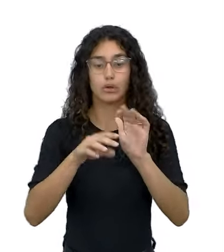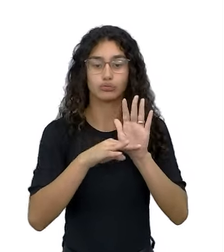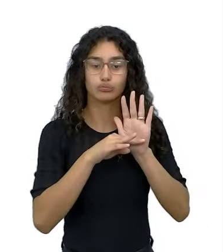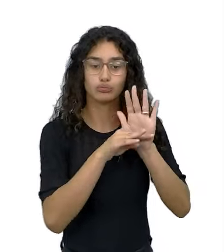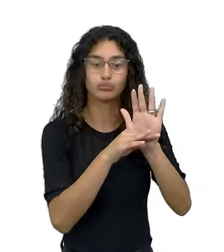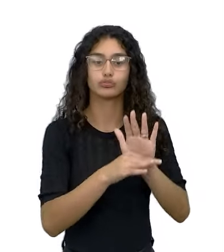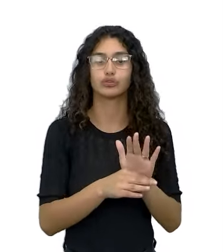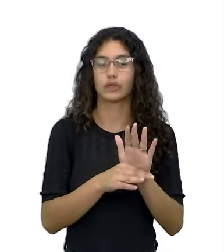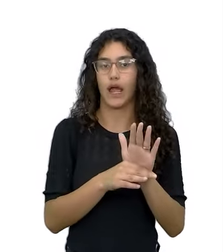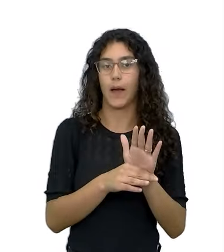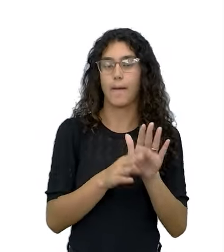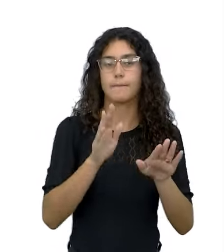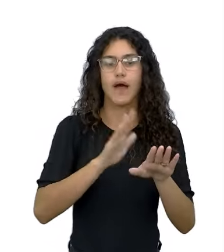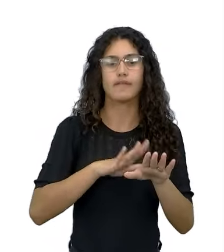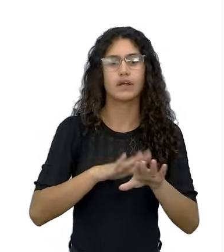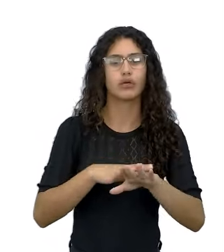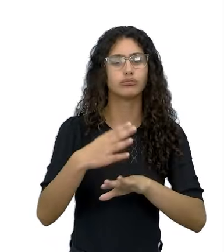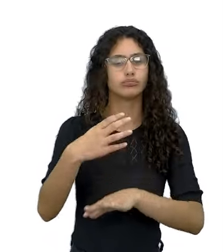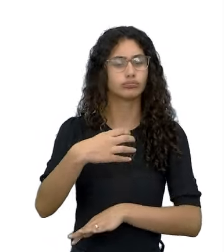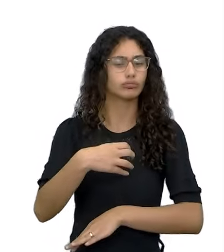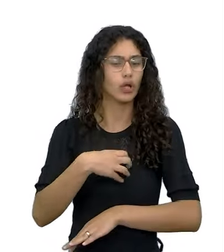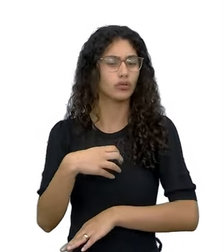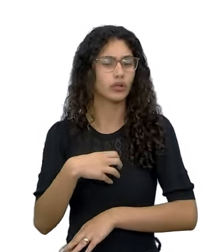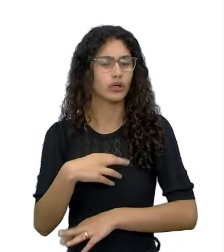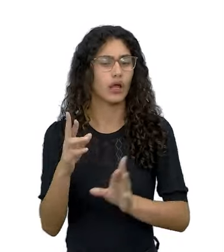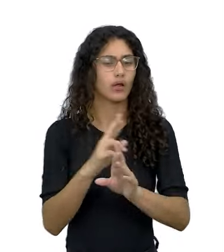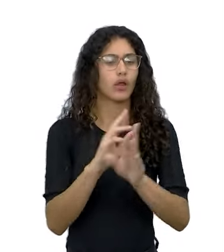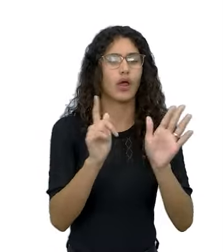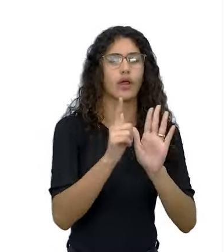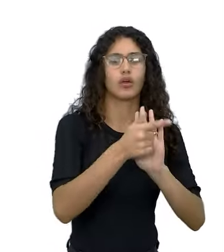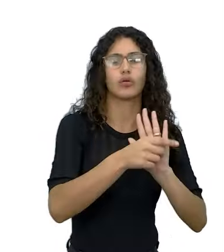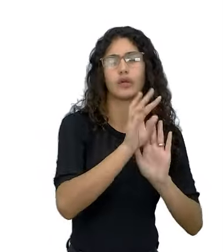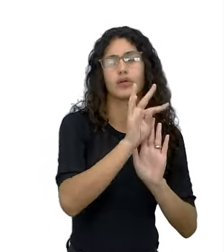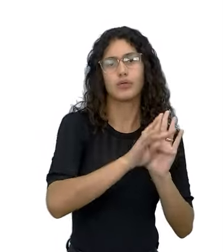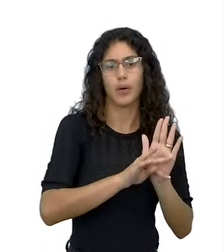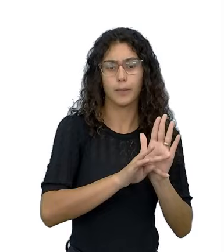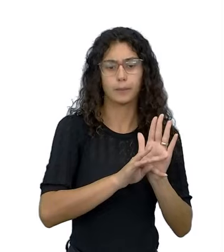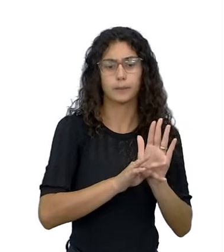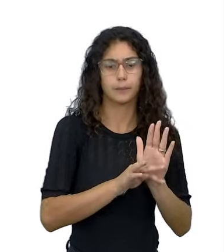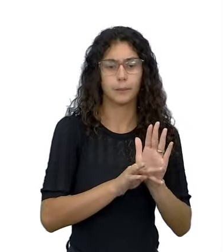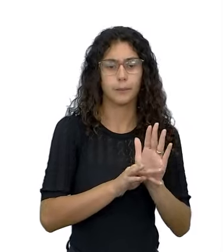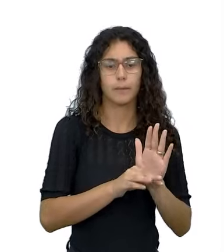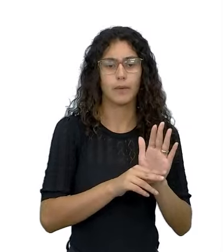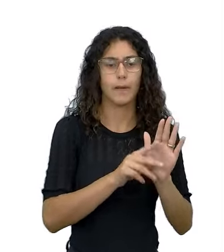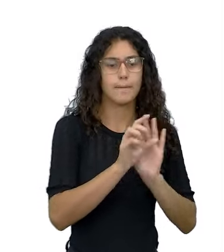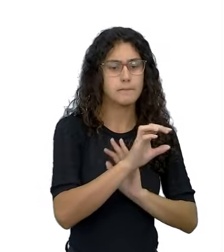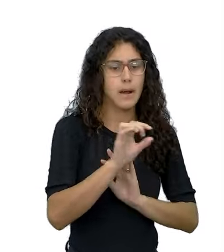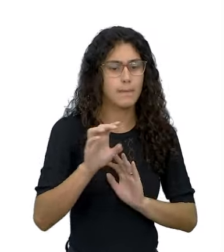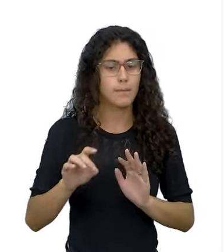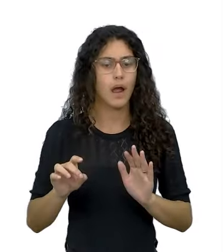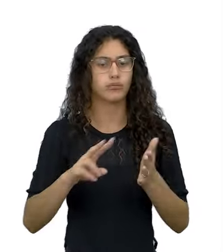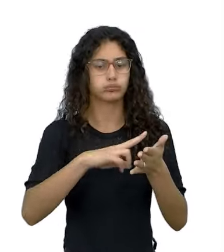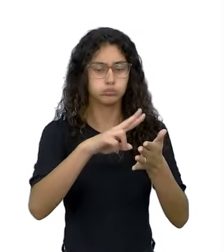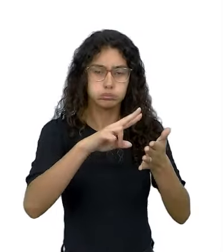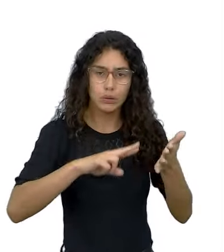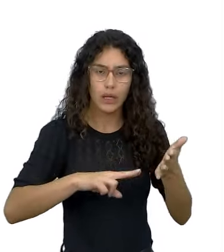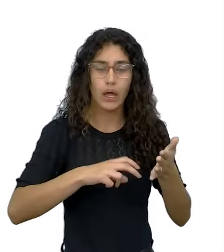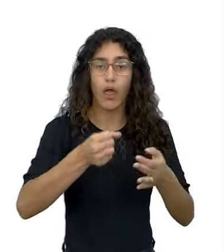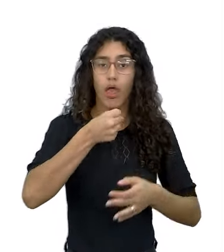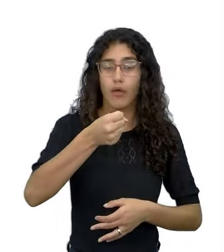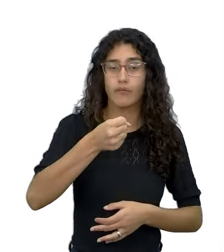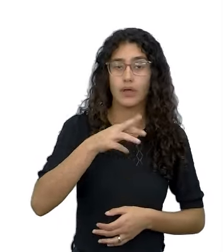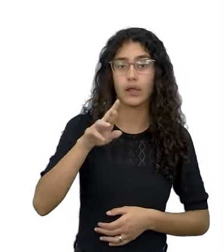podem contribuir para a contribuição de sentidos relativos aos gêneros textuais carta ao leitor, entrevista